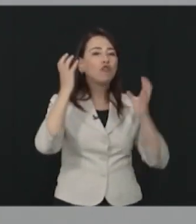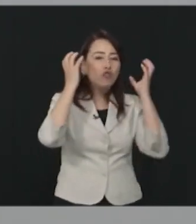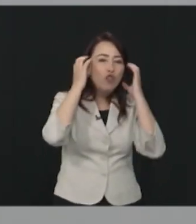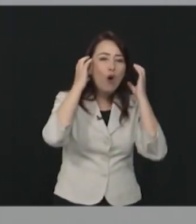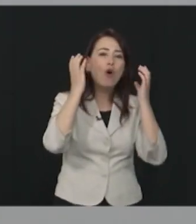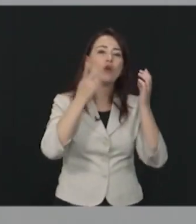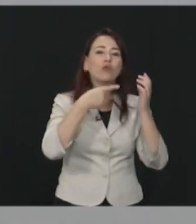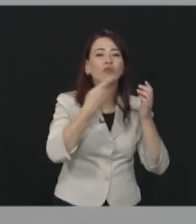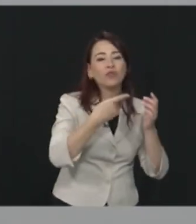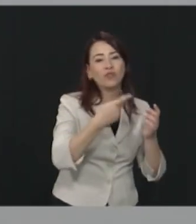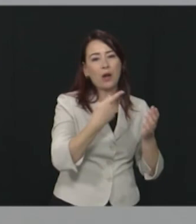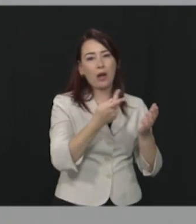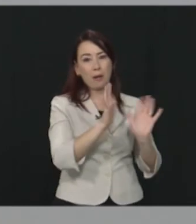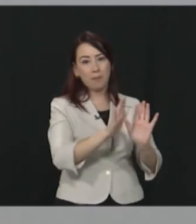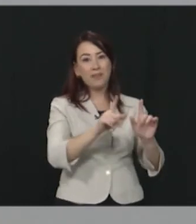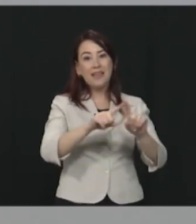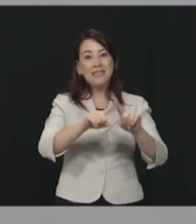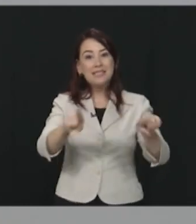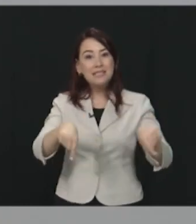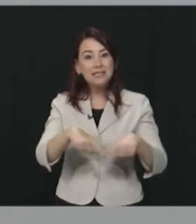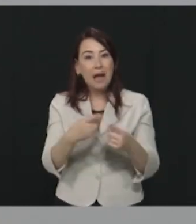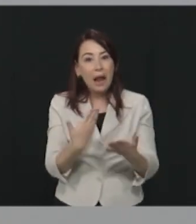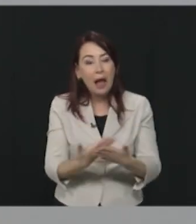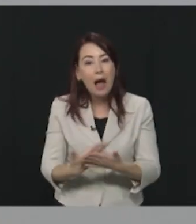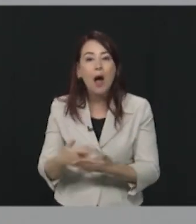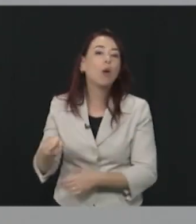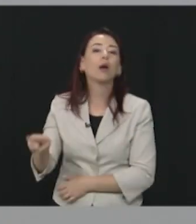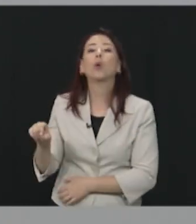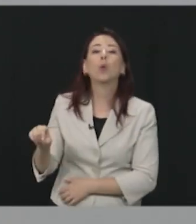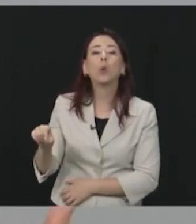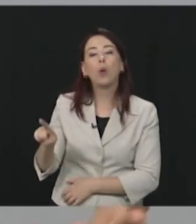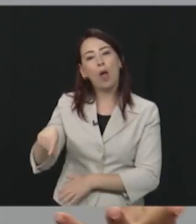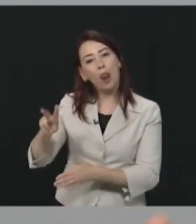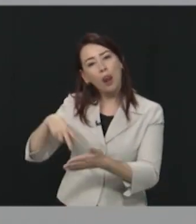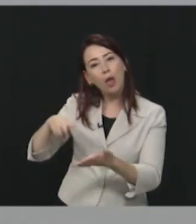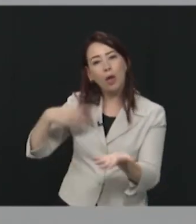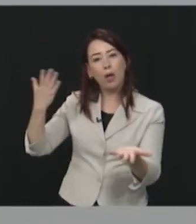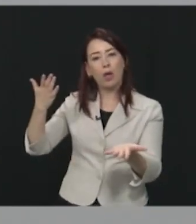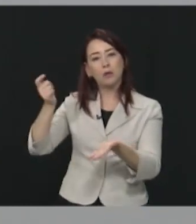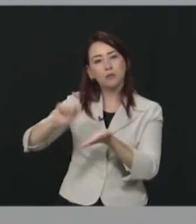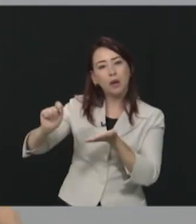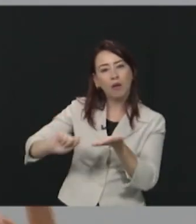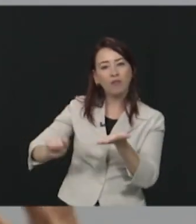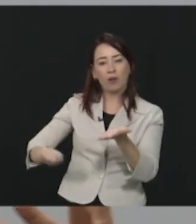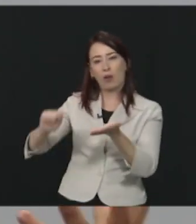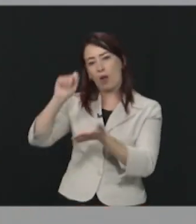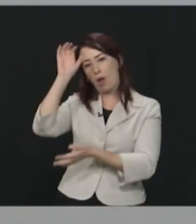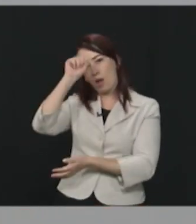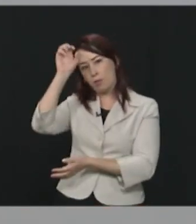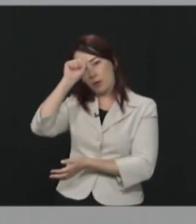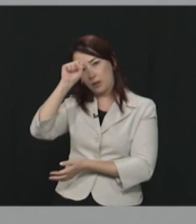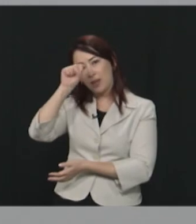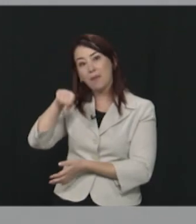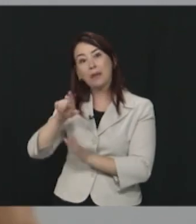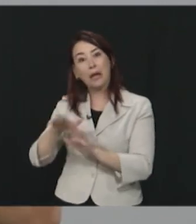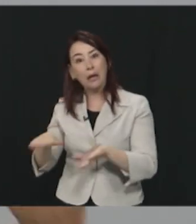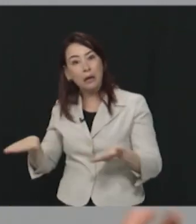surda. A sala de aula é o momento de ler e aprender, de ler e escrever. E a criança